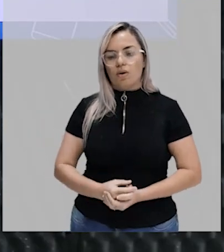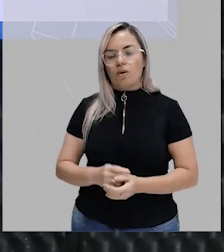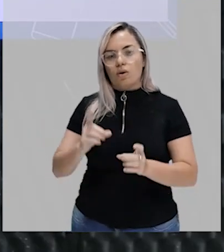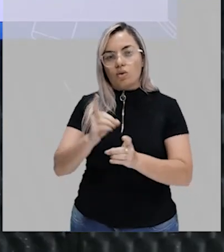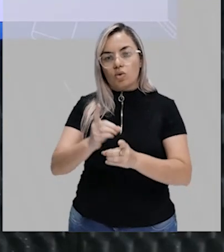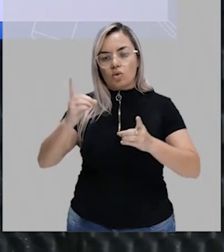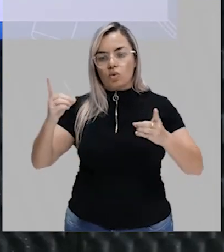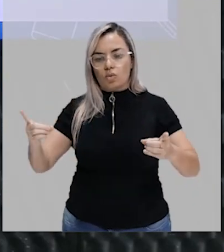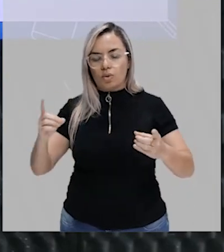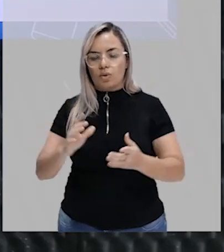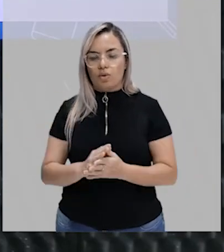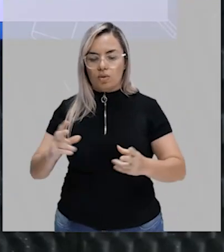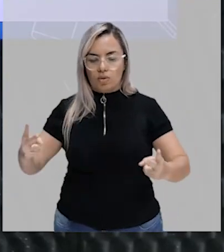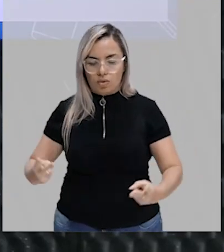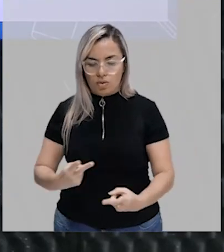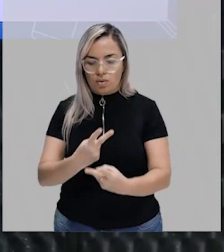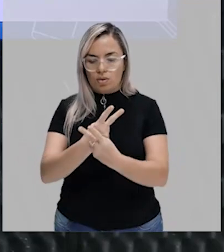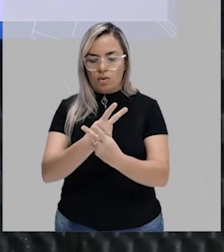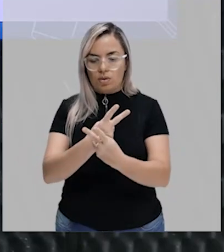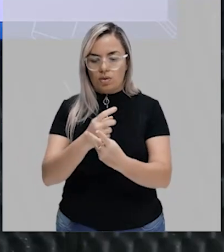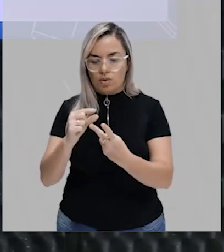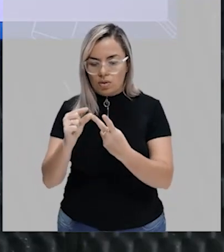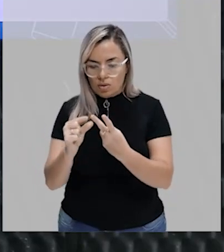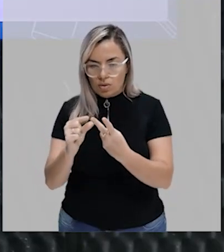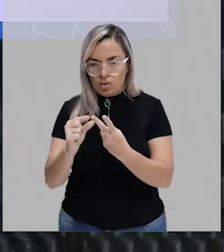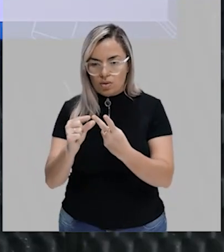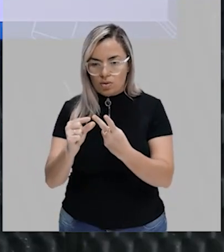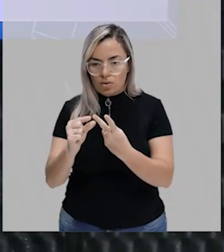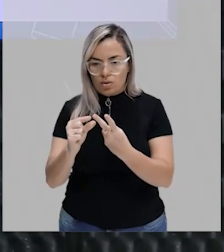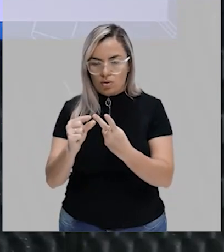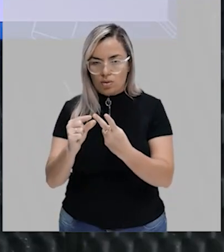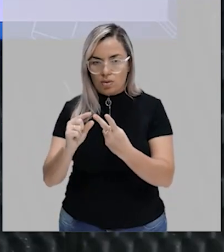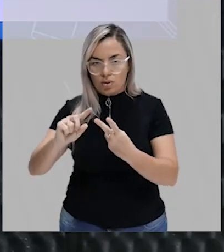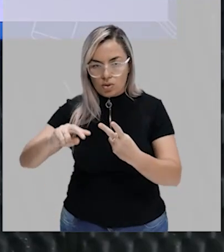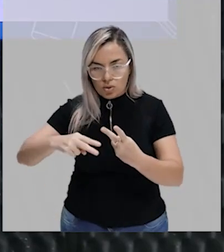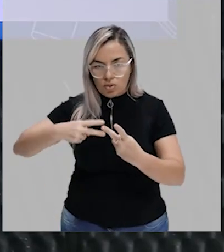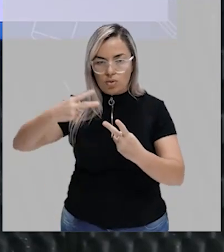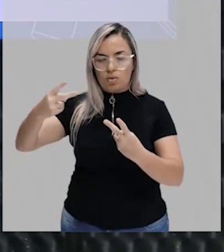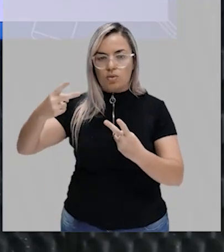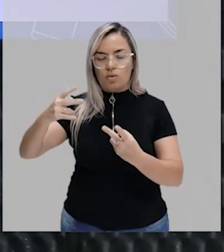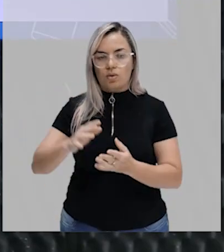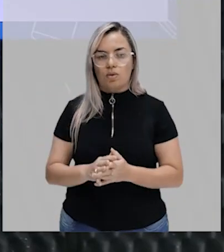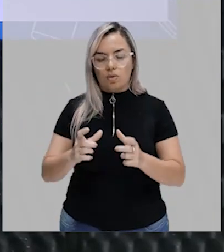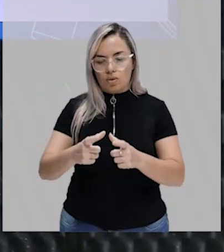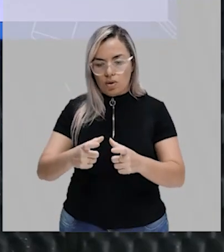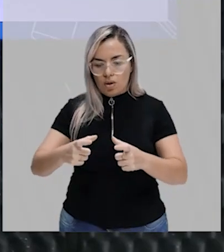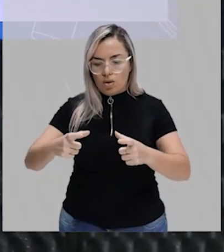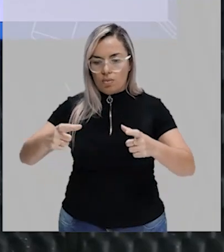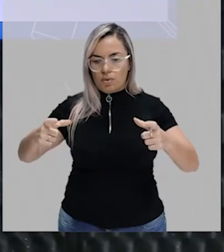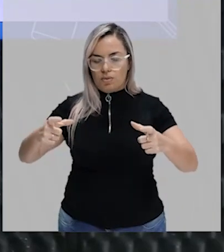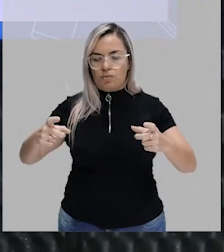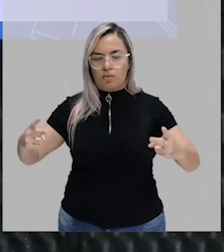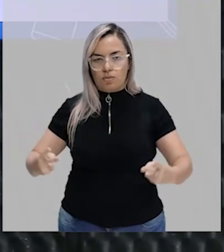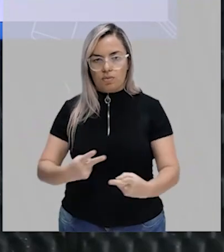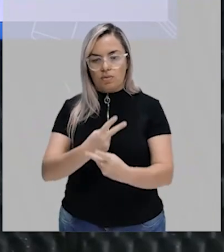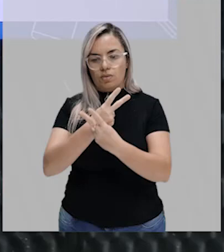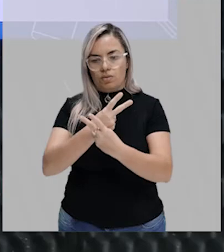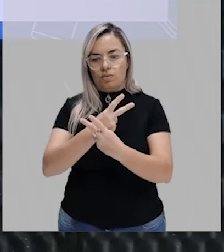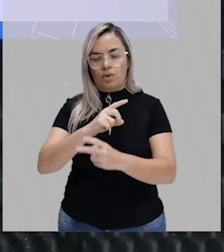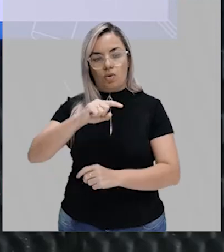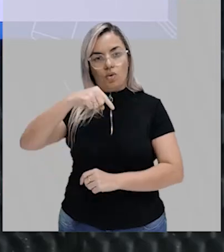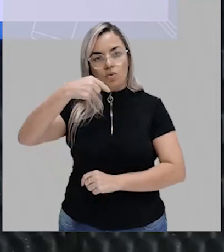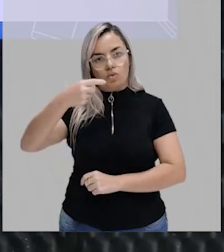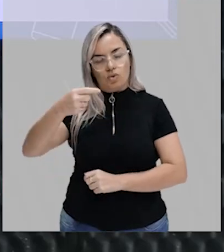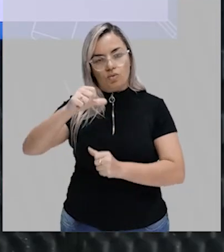tenho um pedaço do cromossomo que tem uma duplicação, ó. Ele duplica. Então, aumentou o tamanho do cromossomo. É um outro tipo de